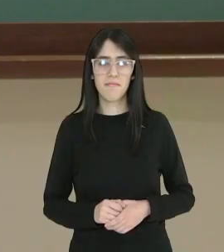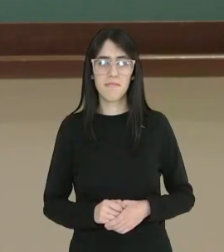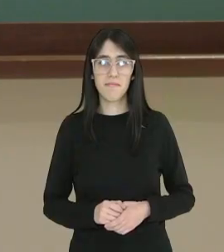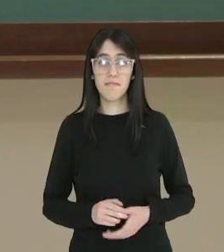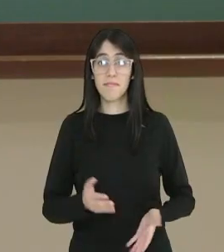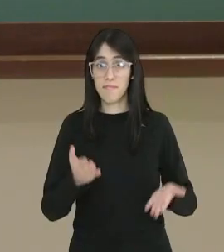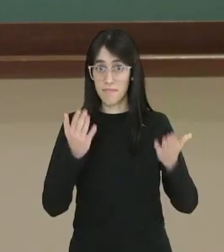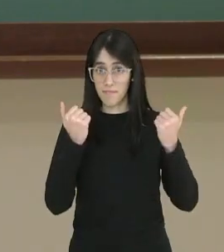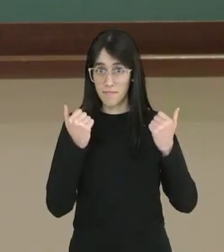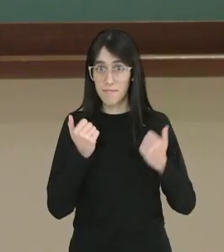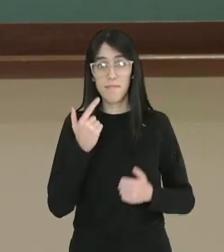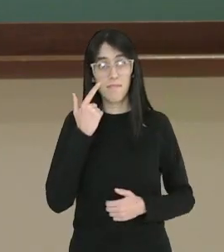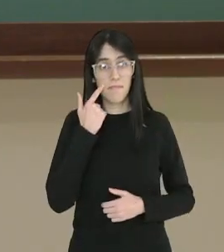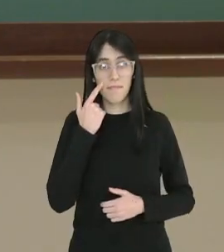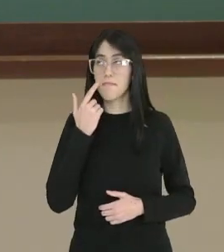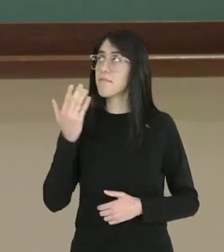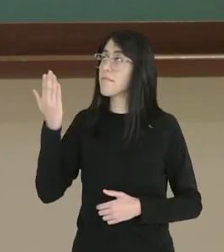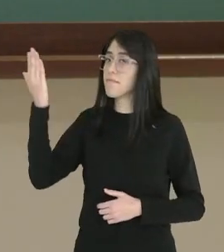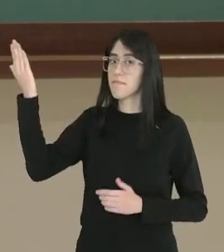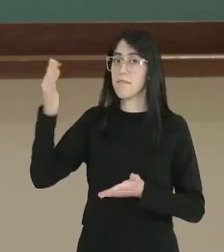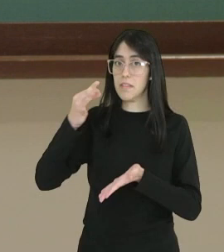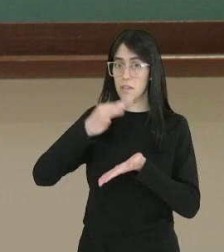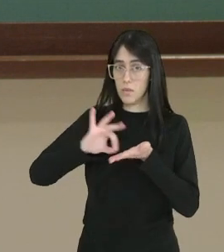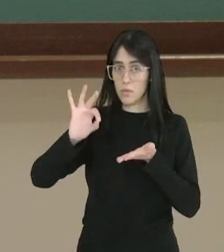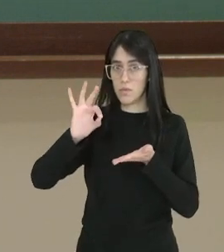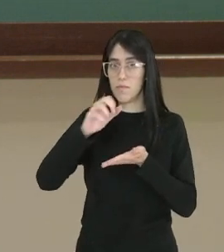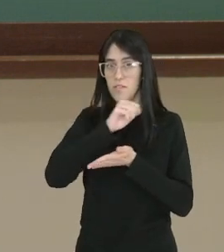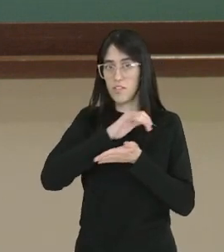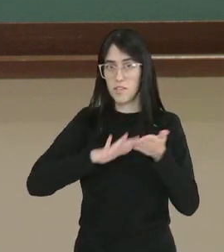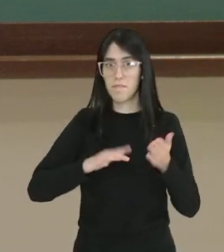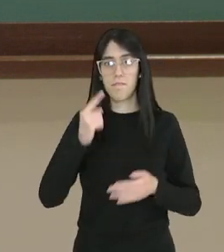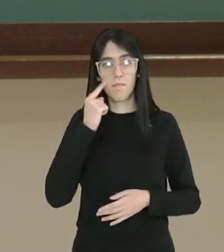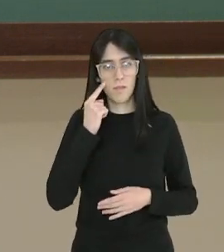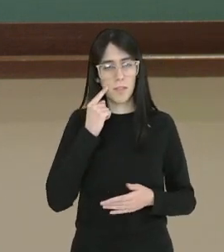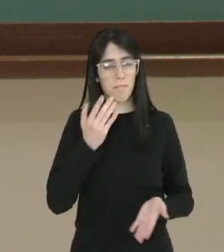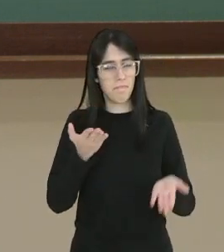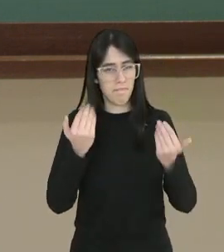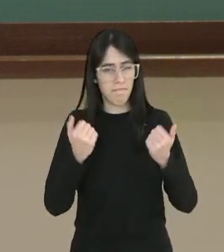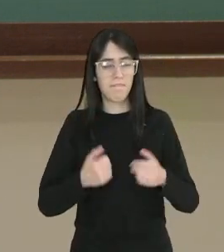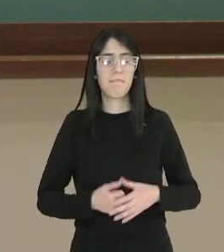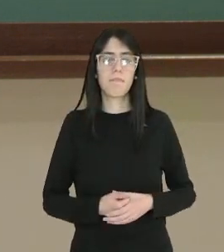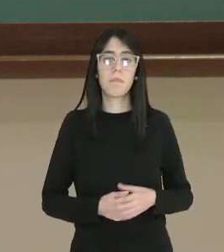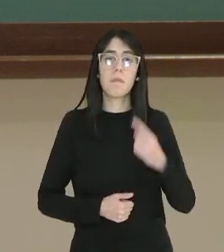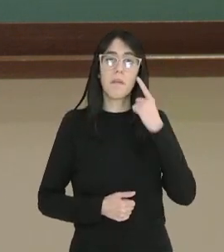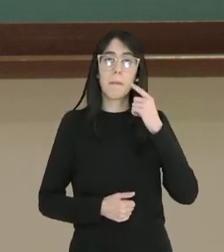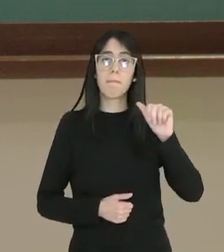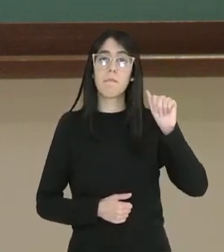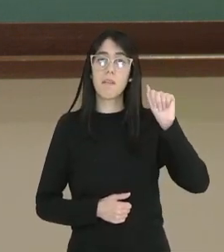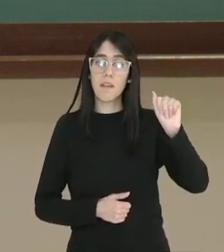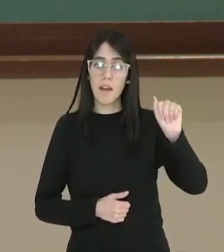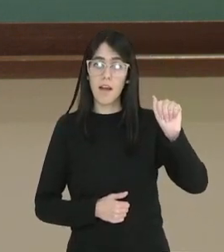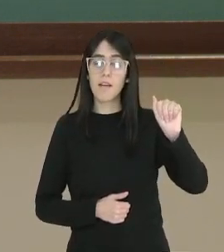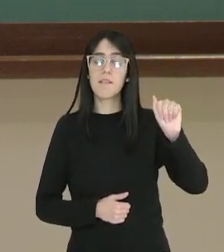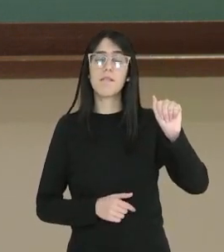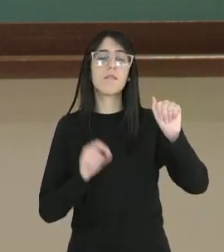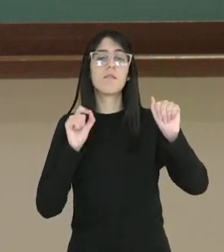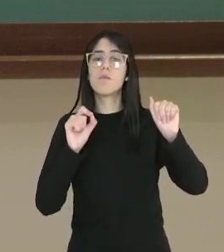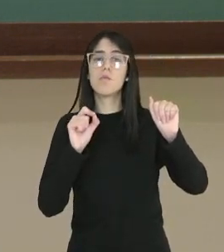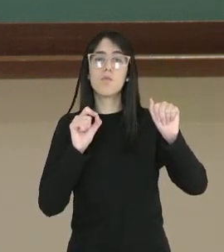Vamos lá, pessoal, vamos corrigir o nosso exercício. Então, veja, a letra A do exercício 1